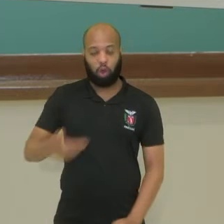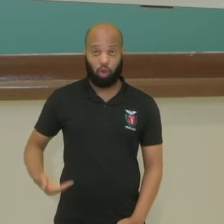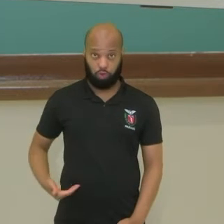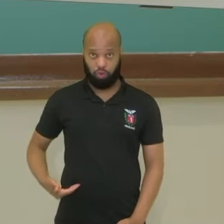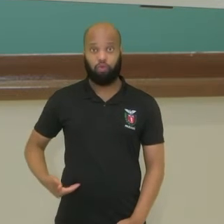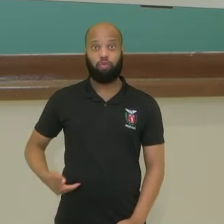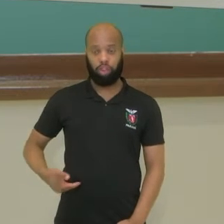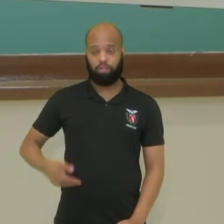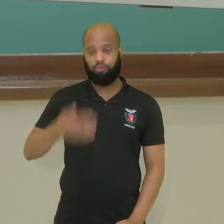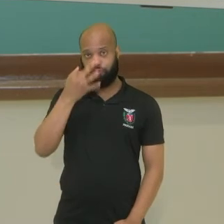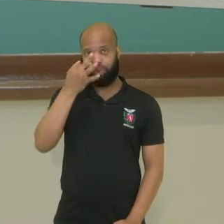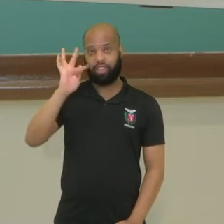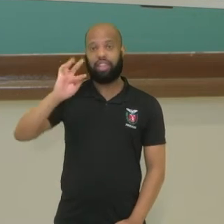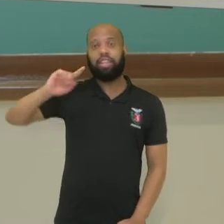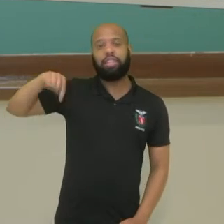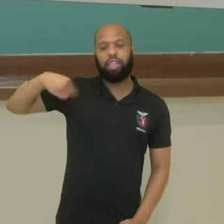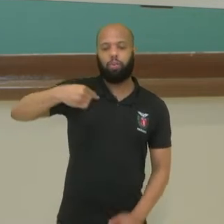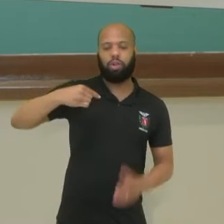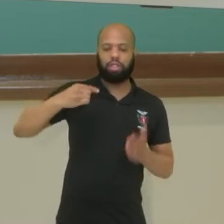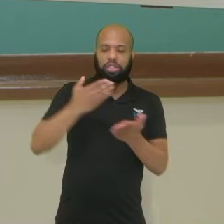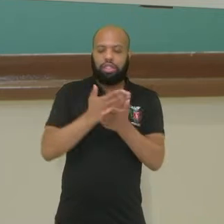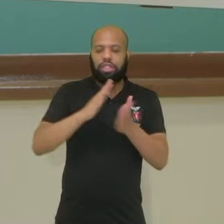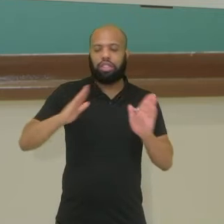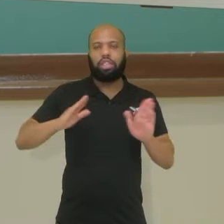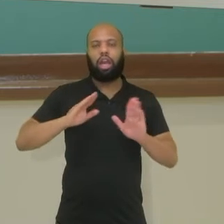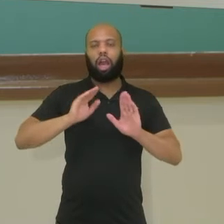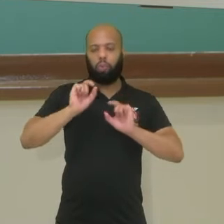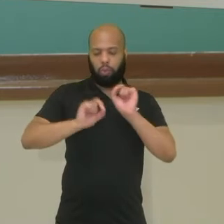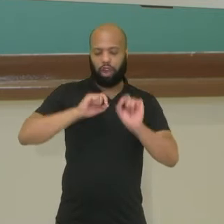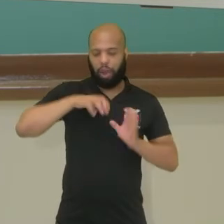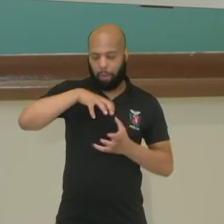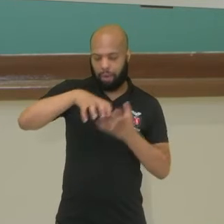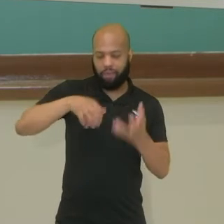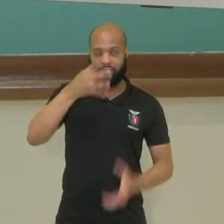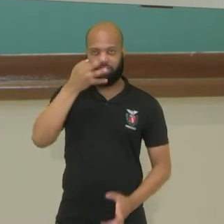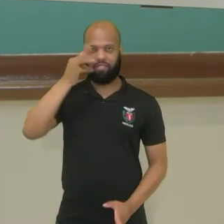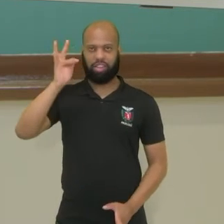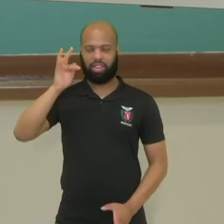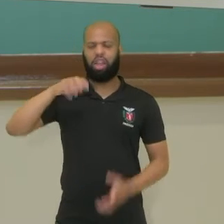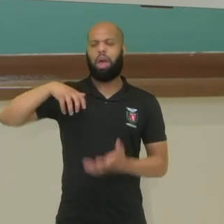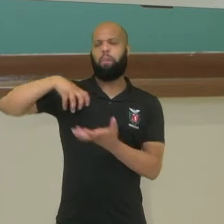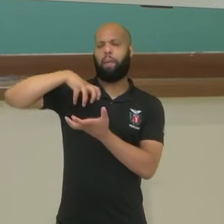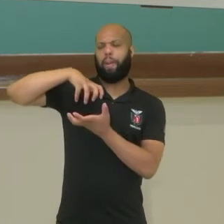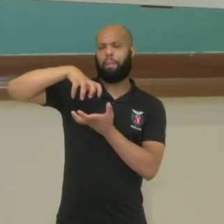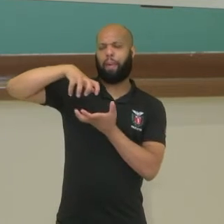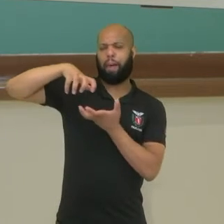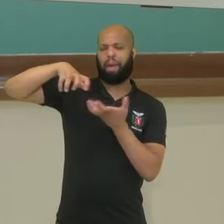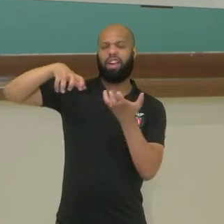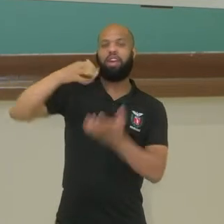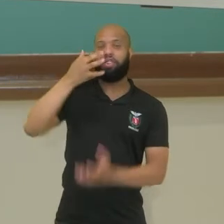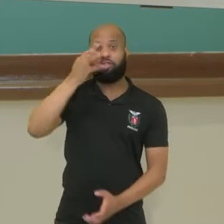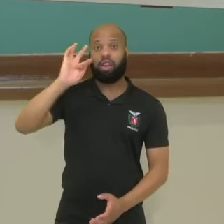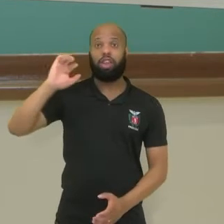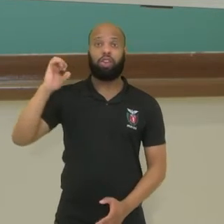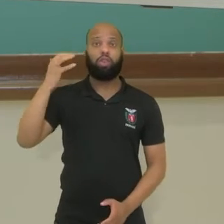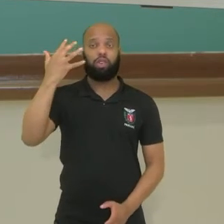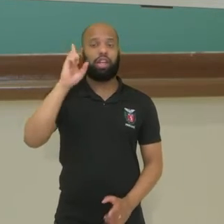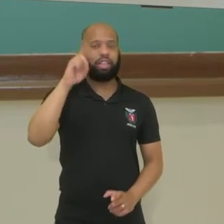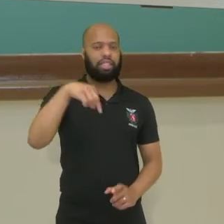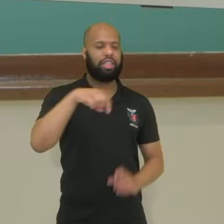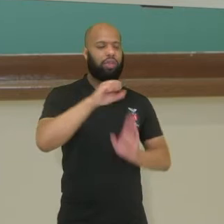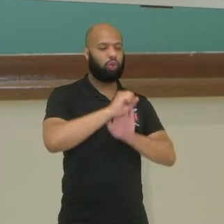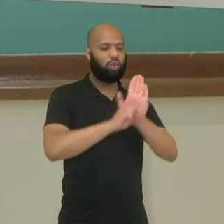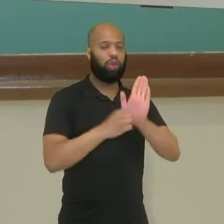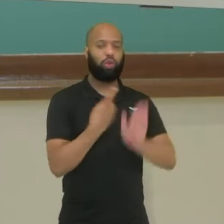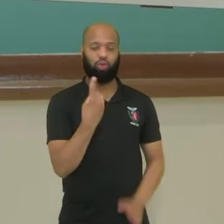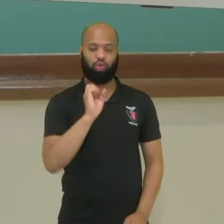Francesa, né? A Revolução Francesa, esse importante movimento que ocorre no final do século XVIII, responsável aí, né, para